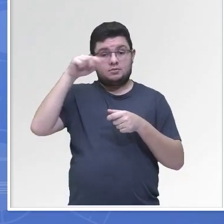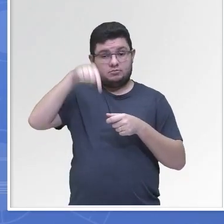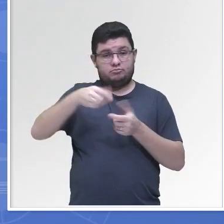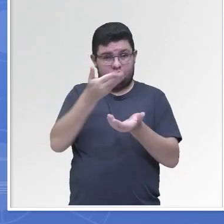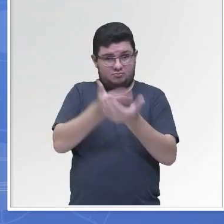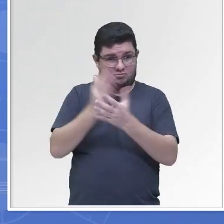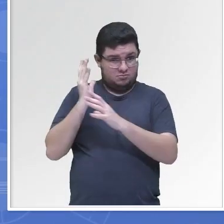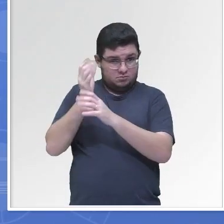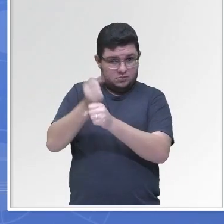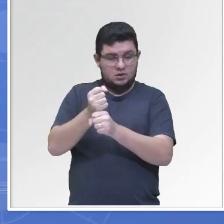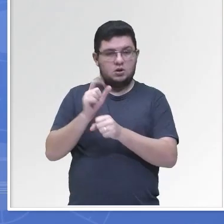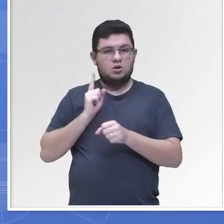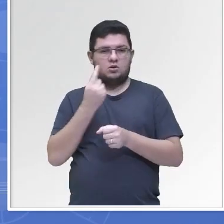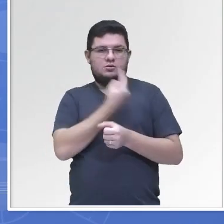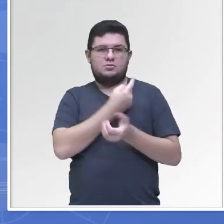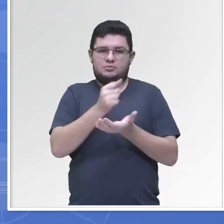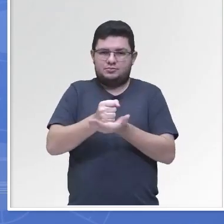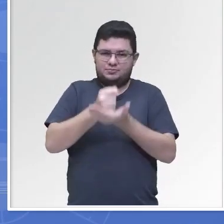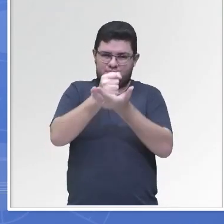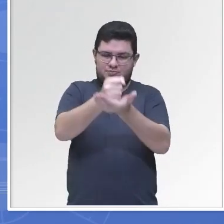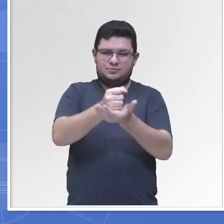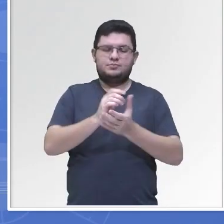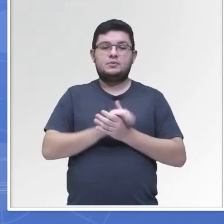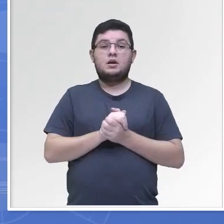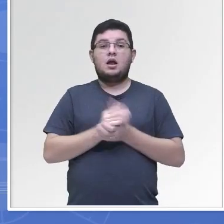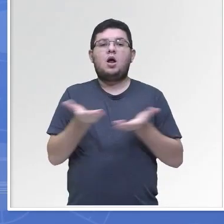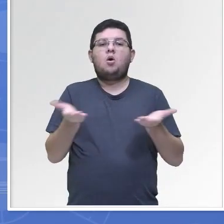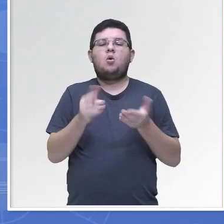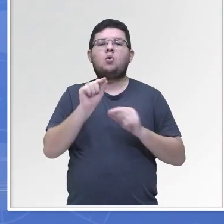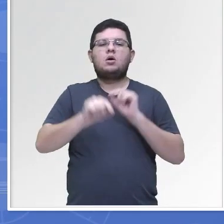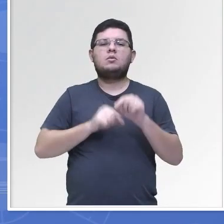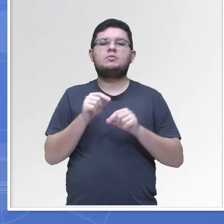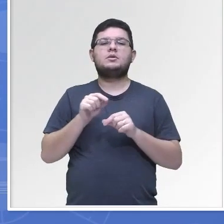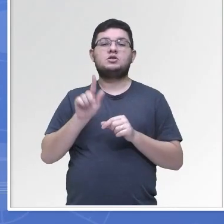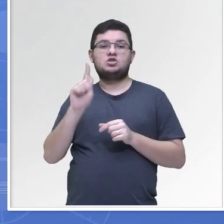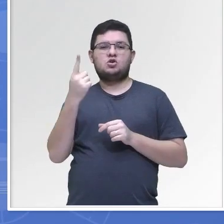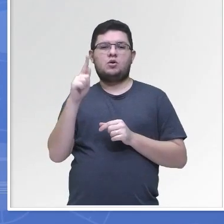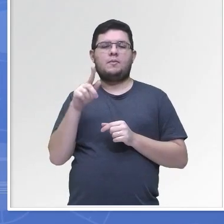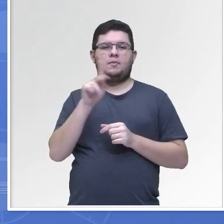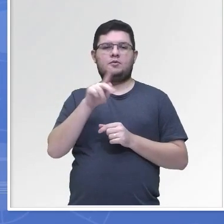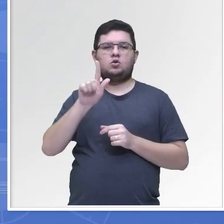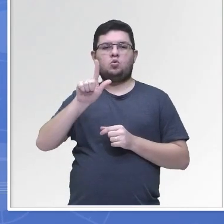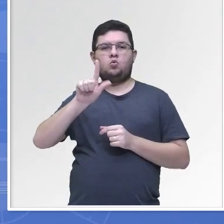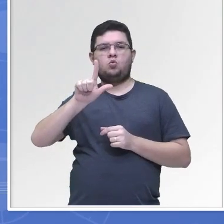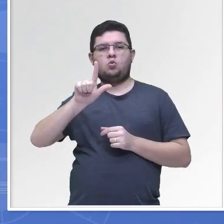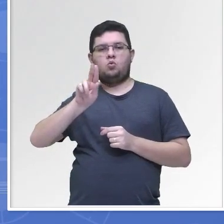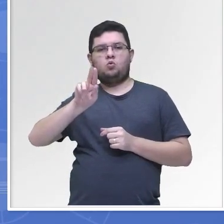da melhor forma possível. Agora, vamos para a nossa amiga Geografia com a professora Ludmila.